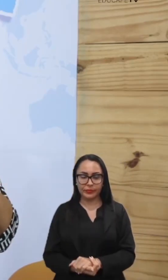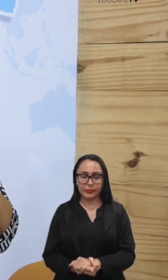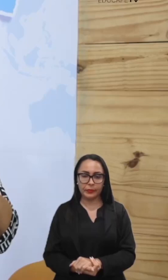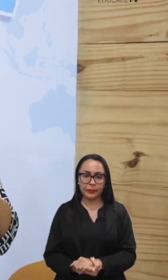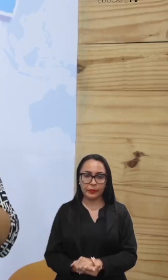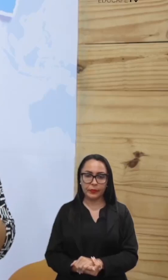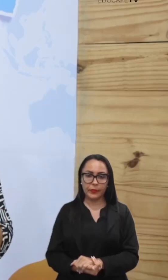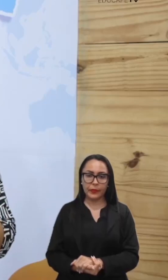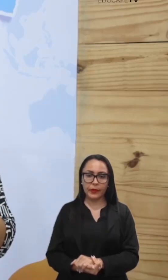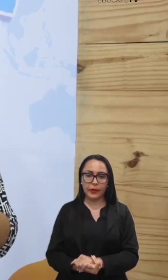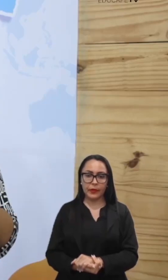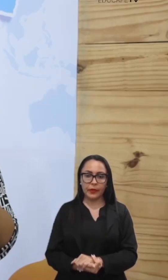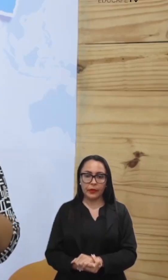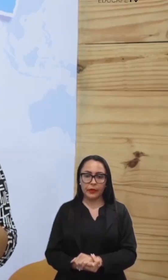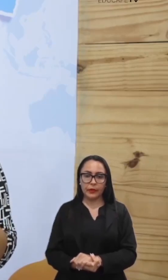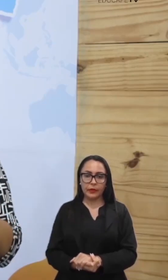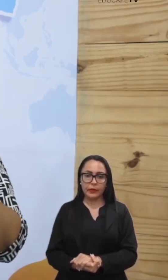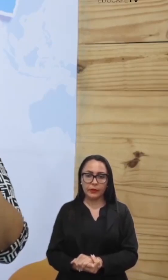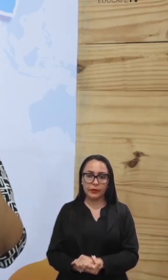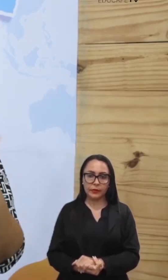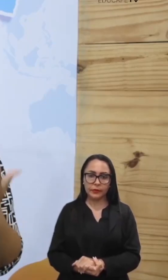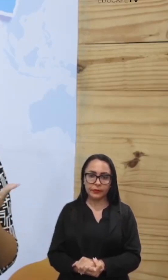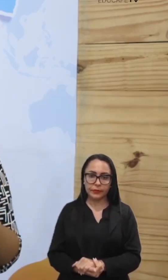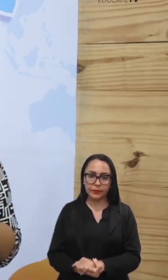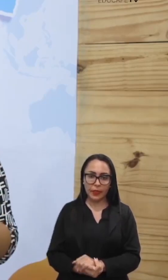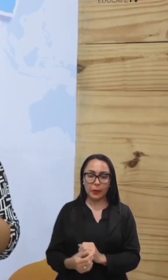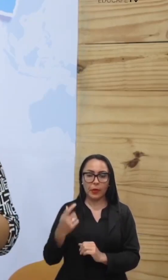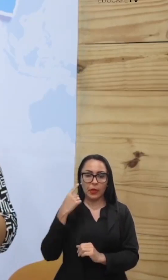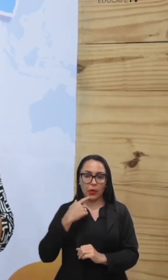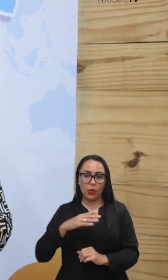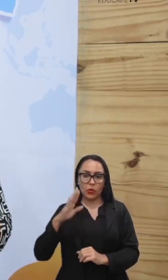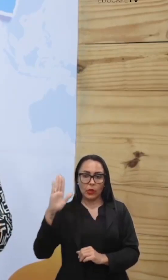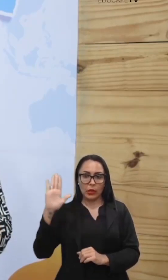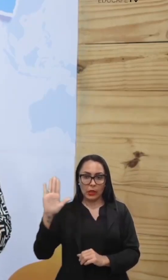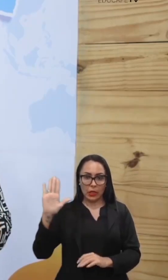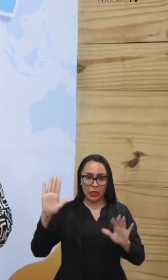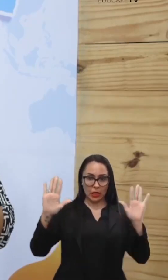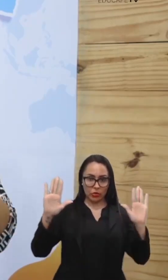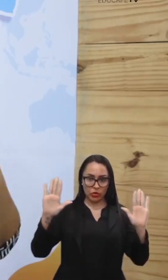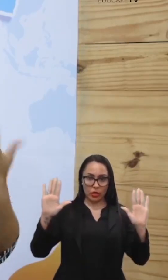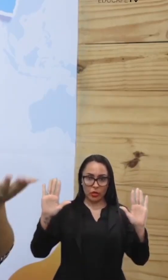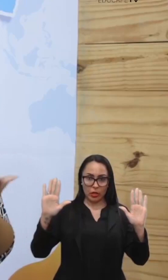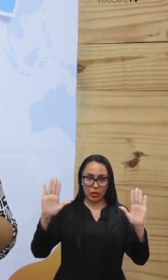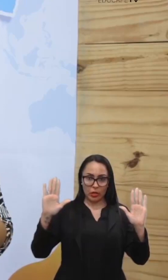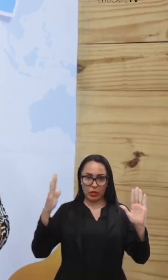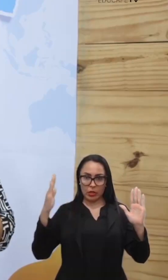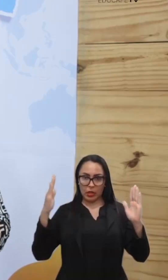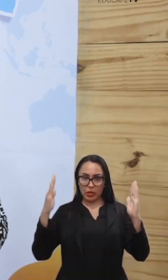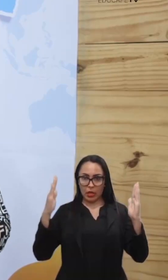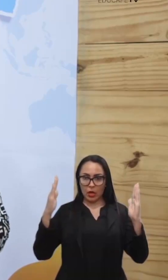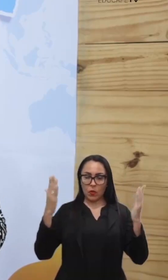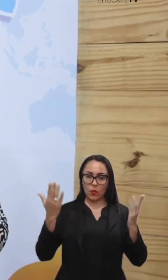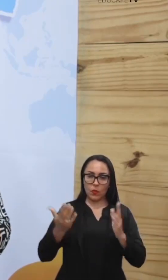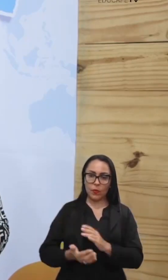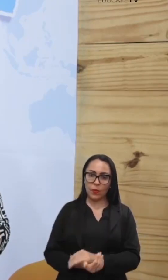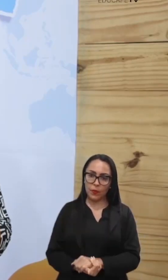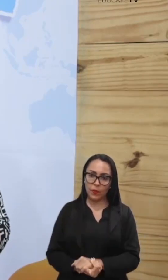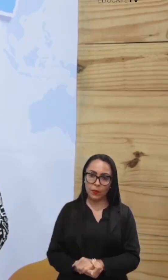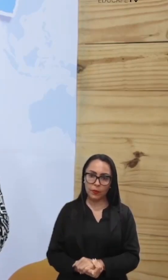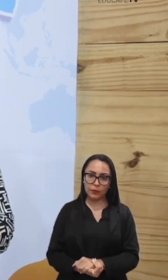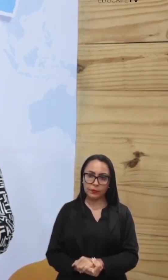preta. E as mãos na lateral direita ou esquerda. Direita ou esquerda.